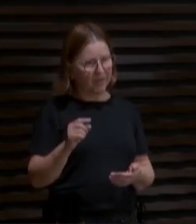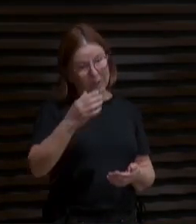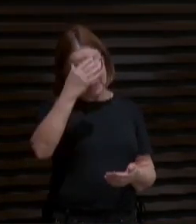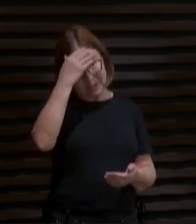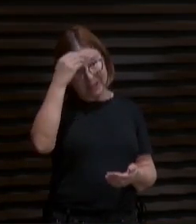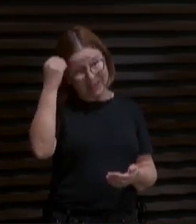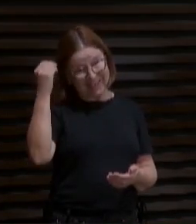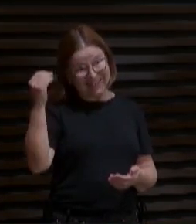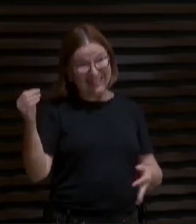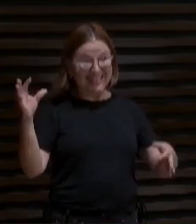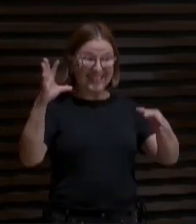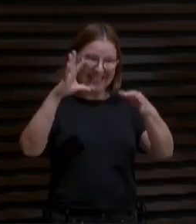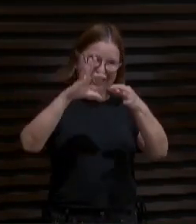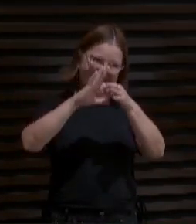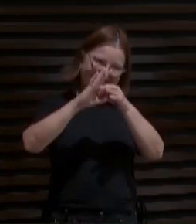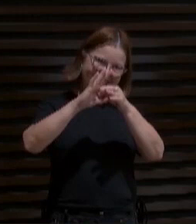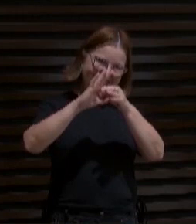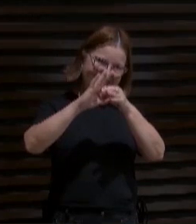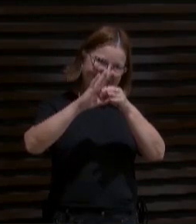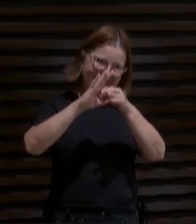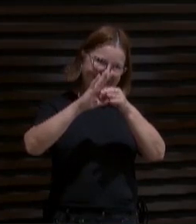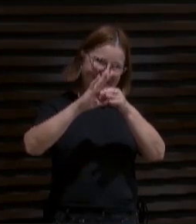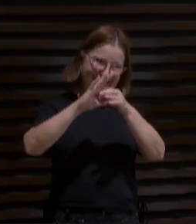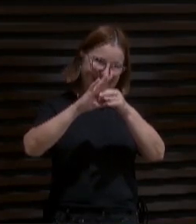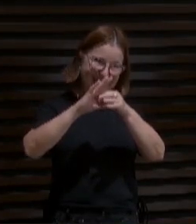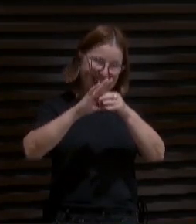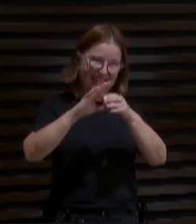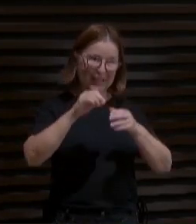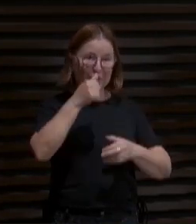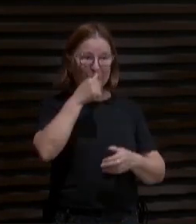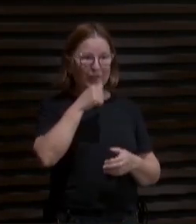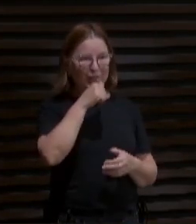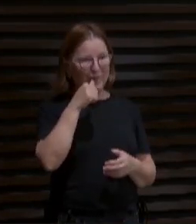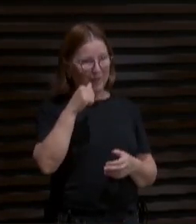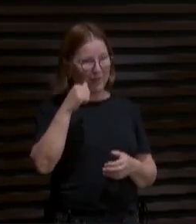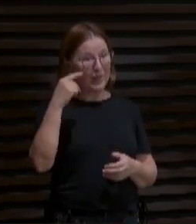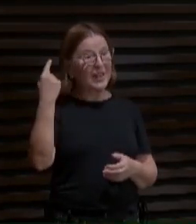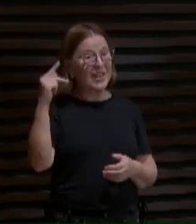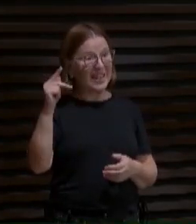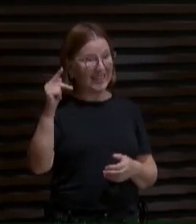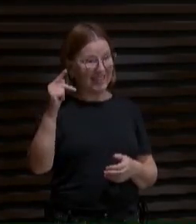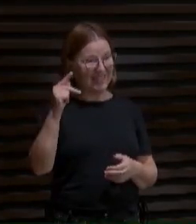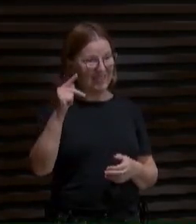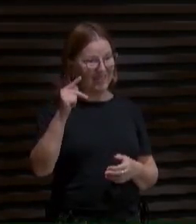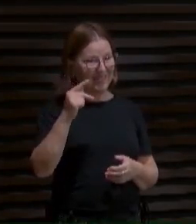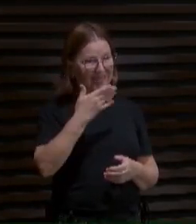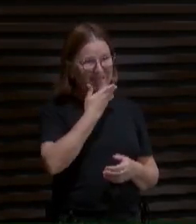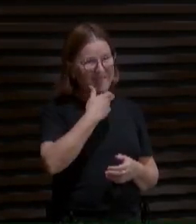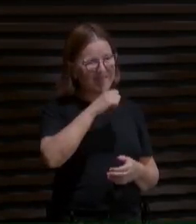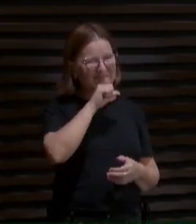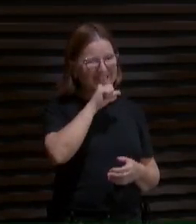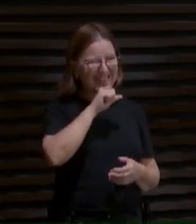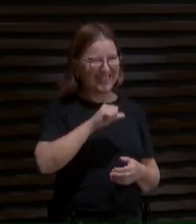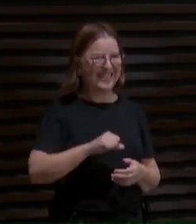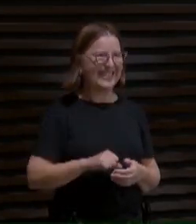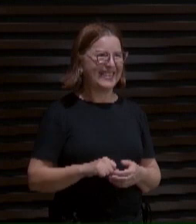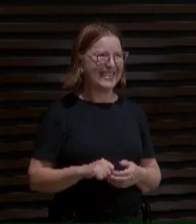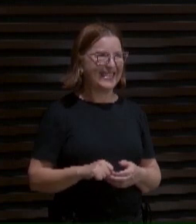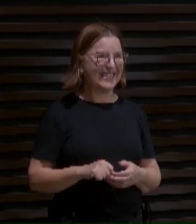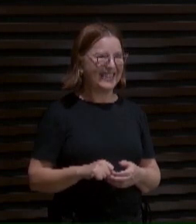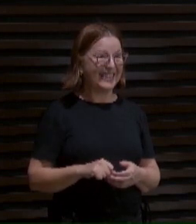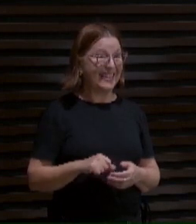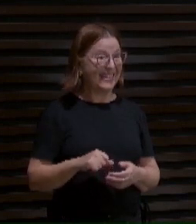da aliança que jurou a teus pais. Oh, como eu gosto de ver, meu